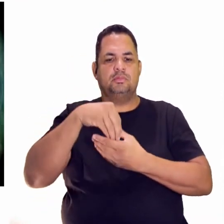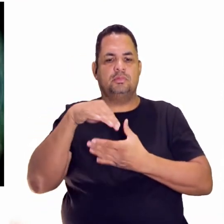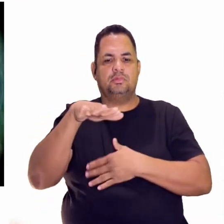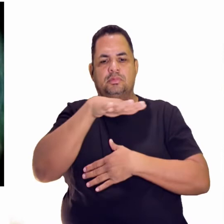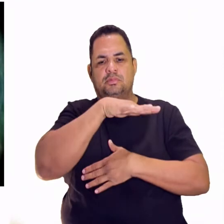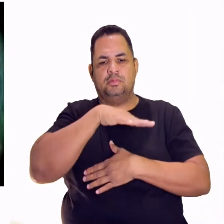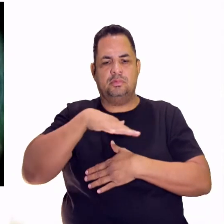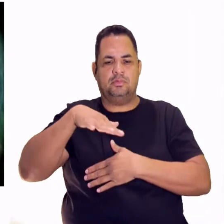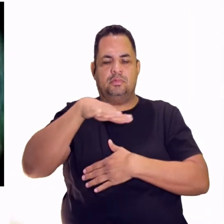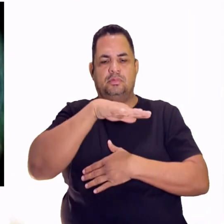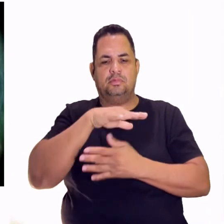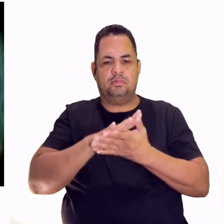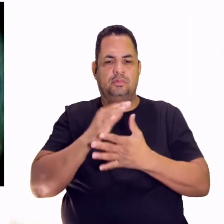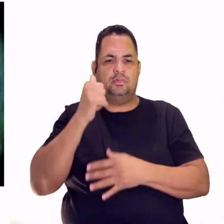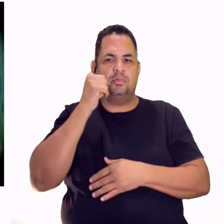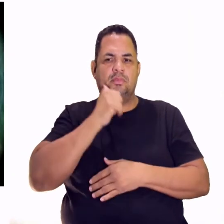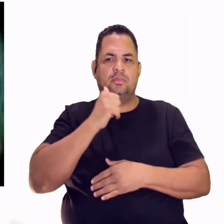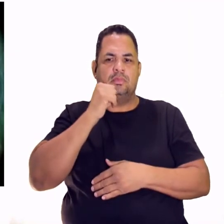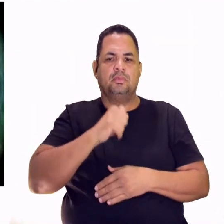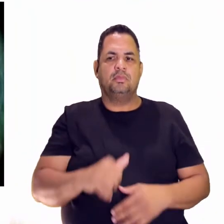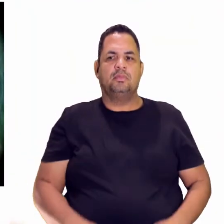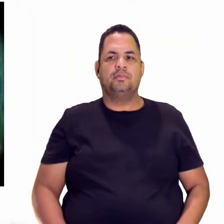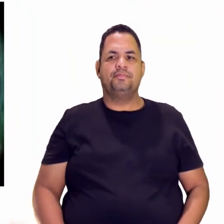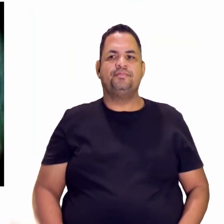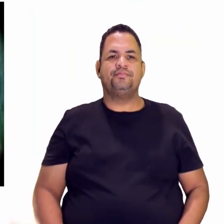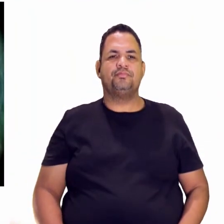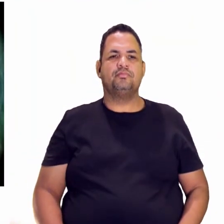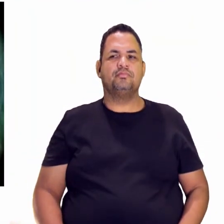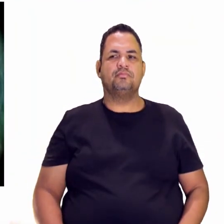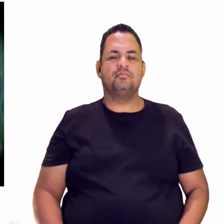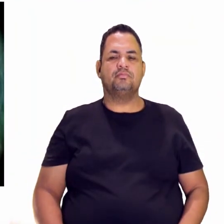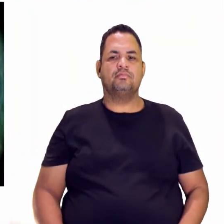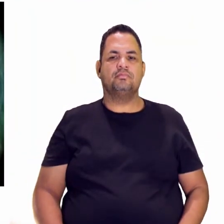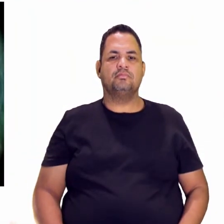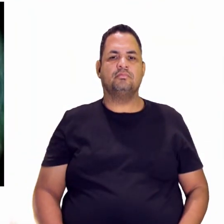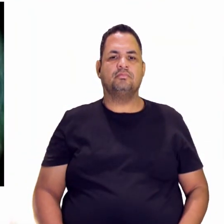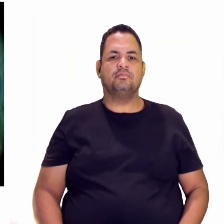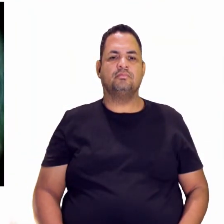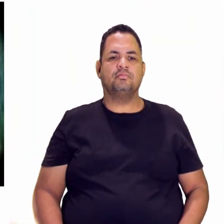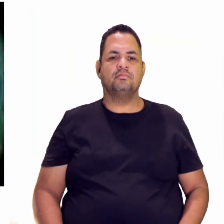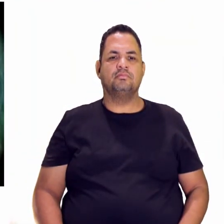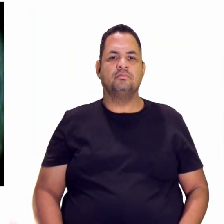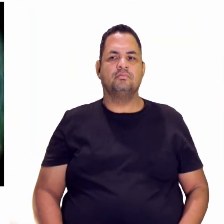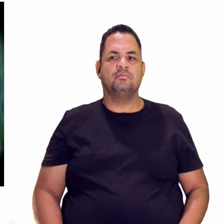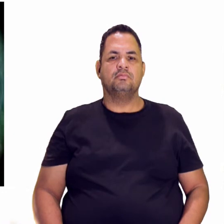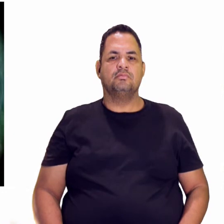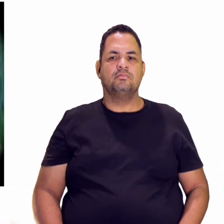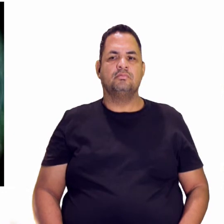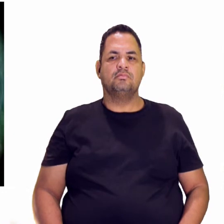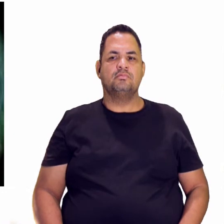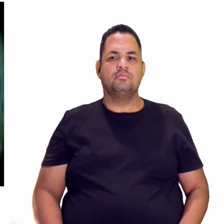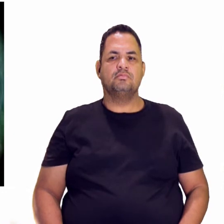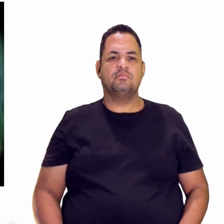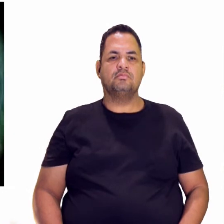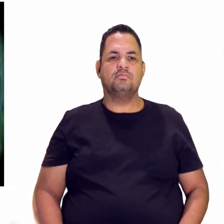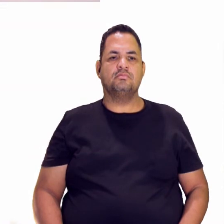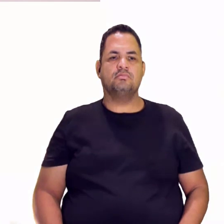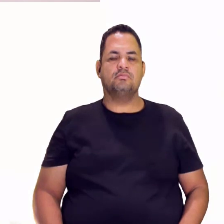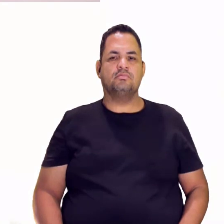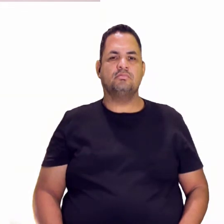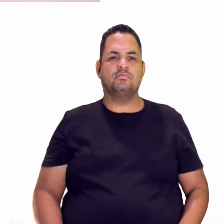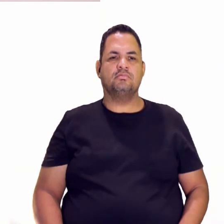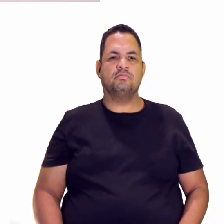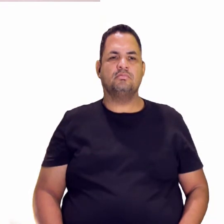universo feminino. Tá? Então, olha, ela é bem bonita, hein?